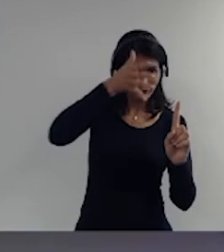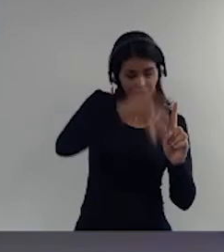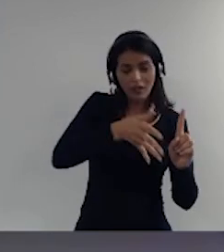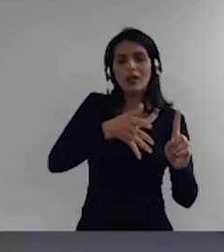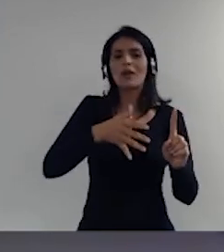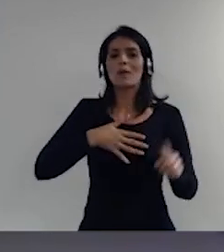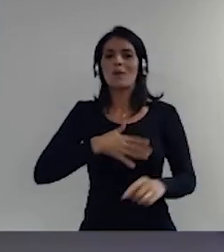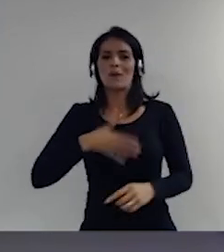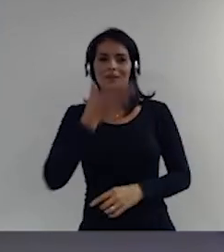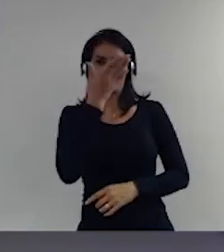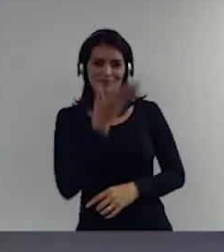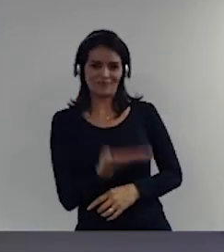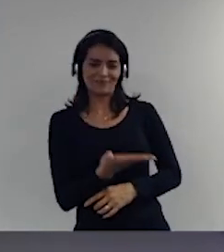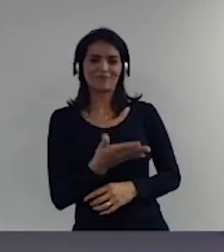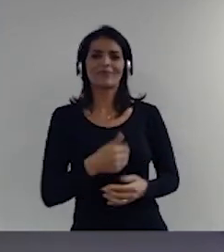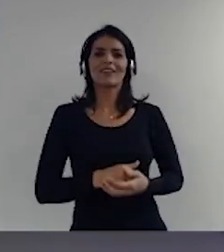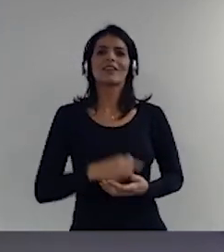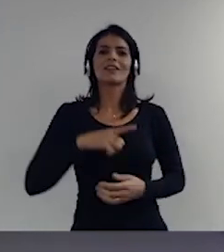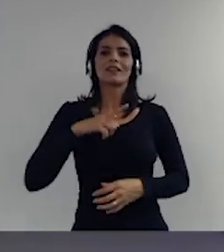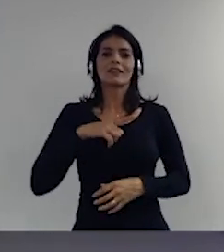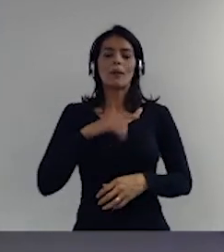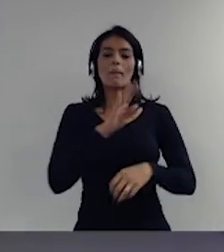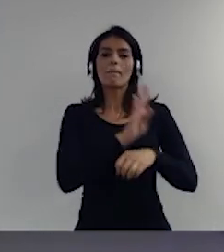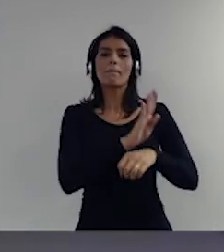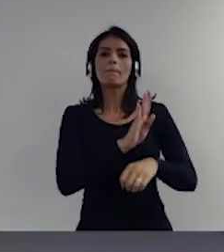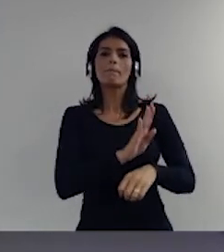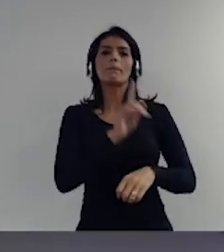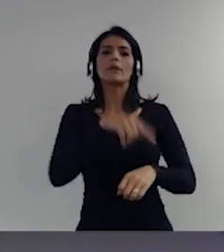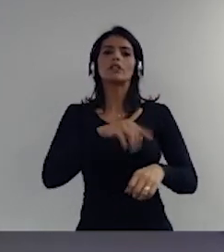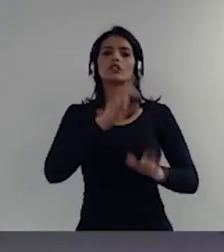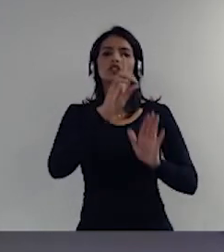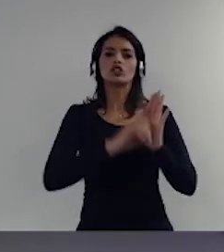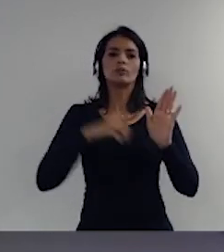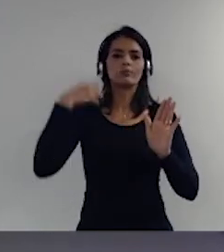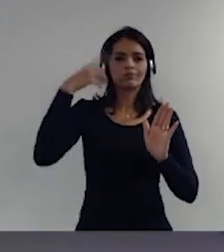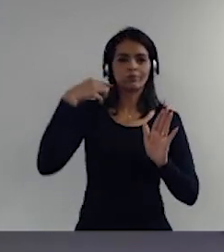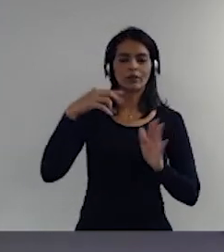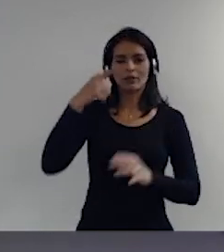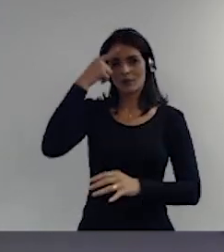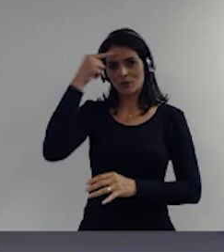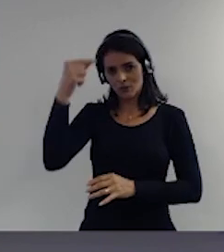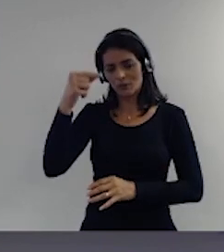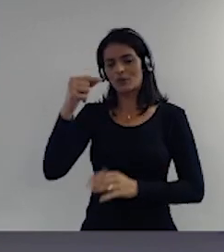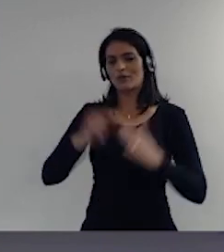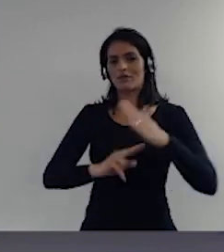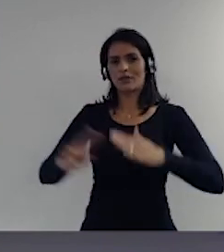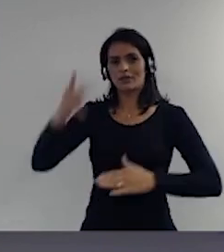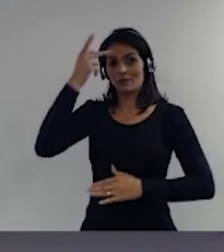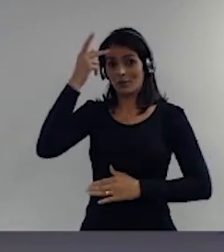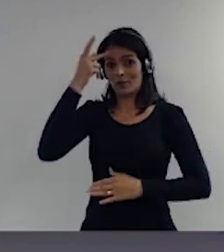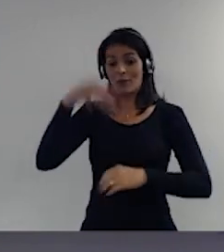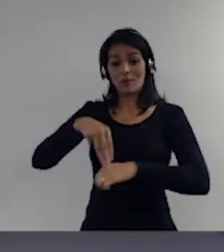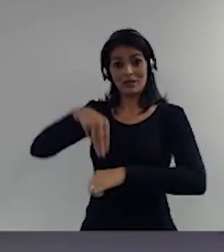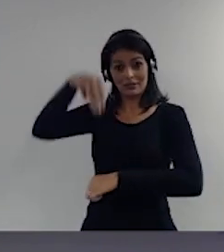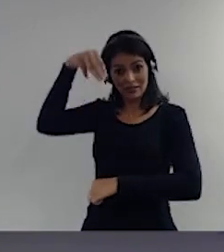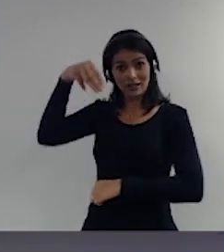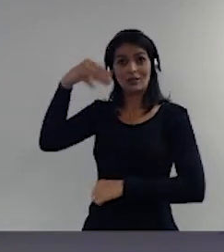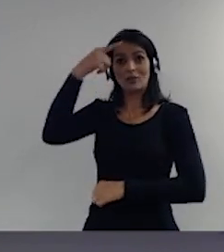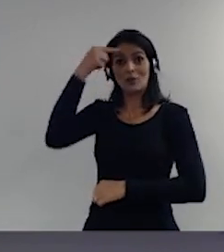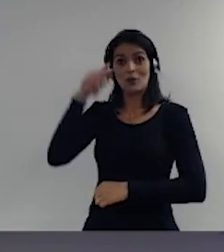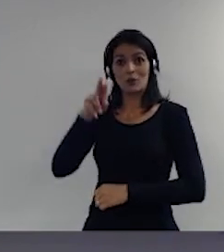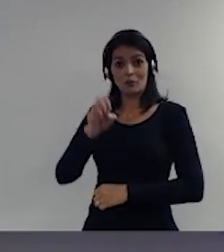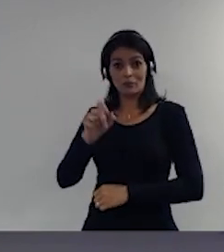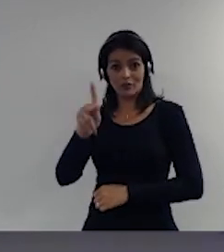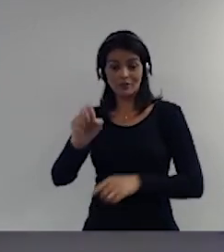agora. Possui bacharelado em Direito pela Universidade de São Paulo, mestrado em Direito Comercial pela Universidade de São Paulo